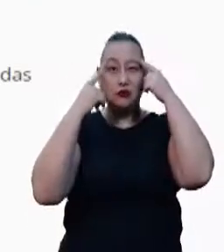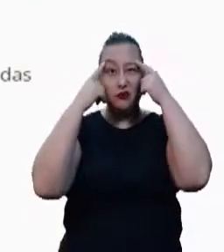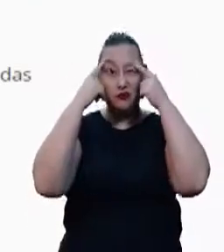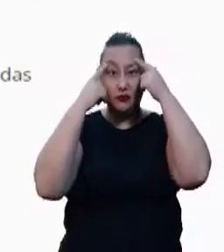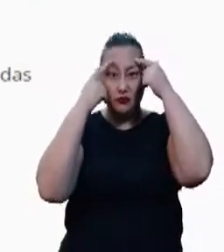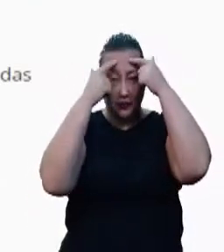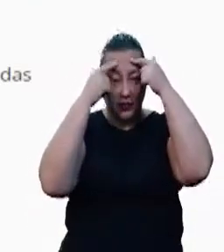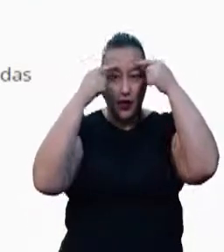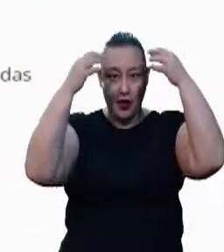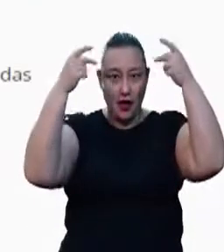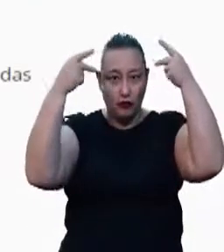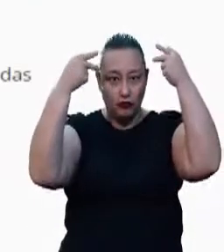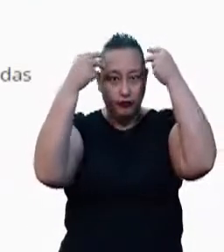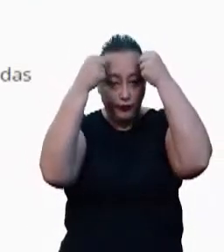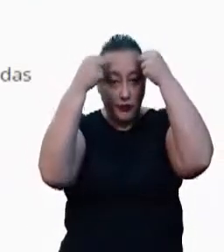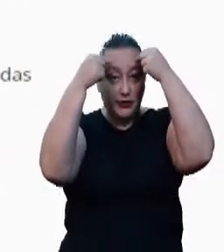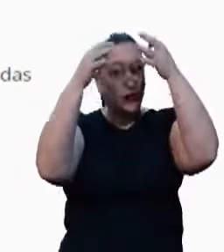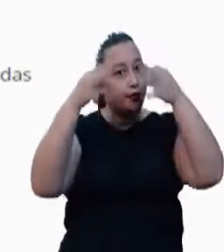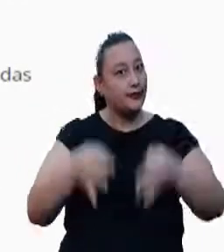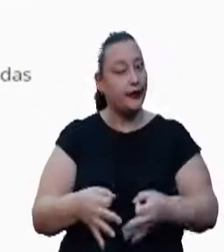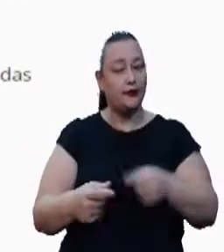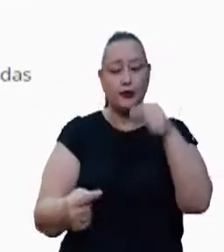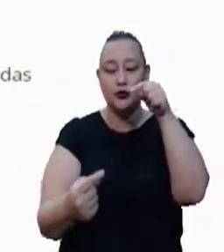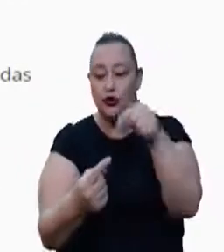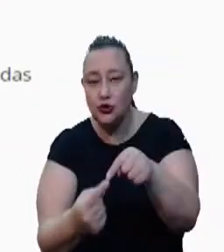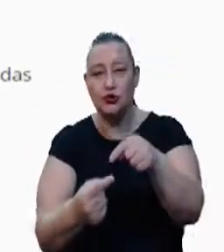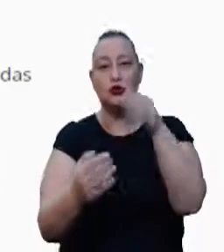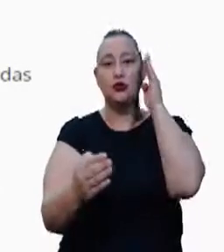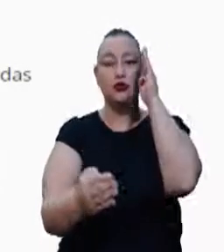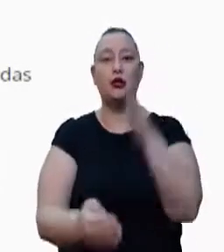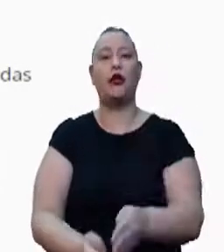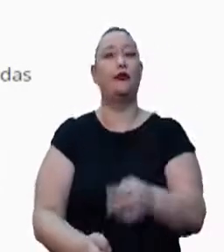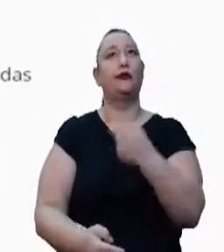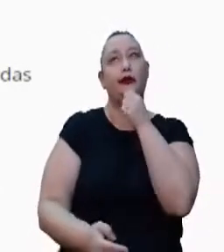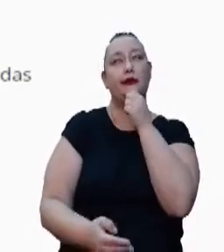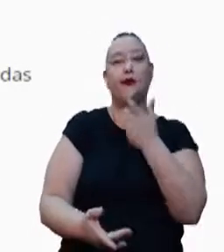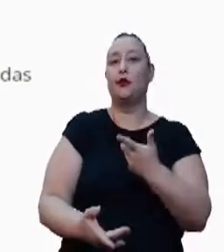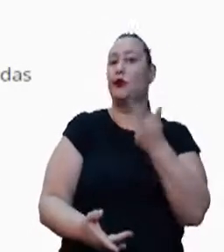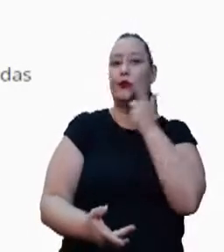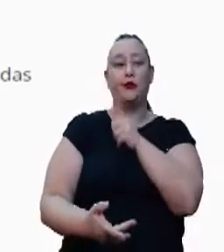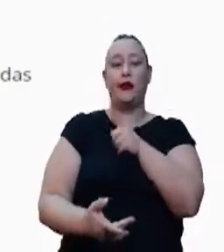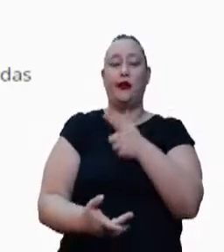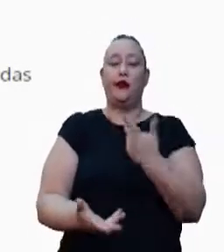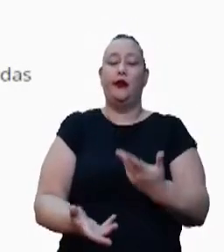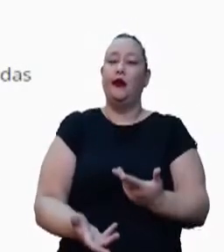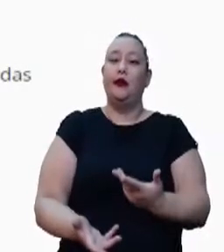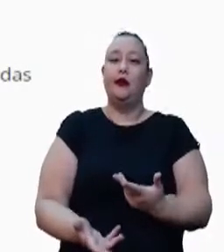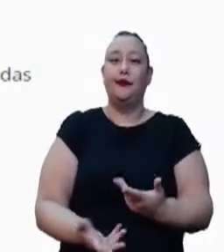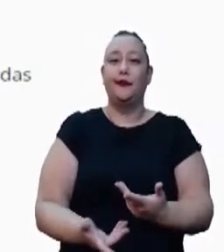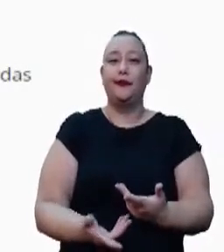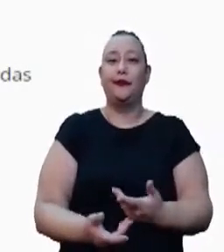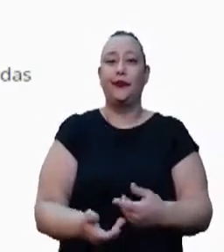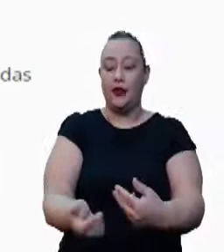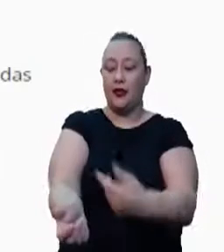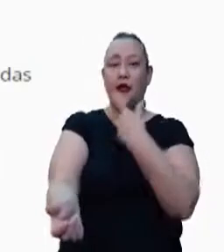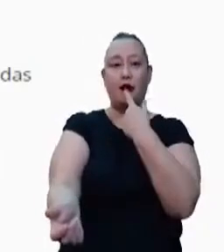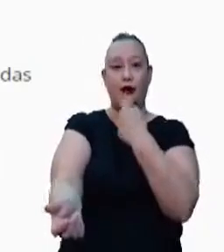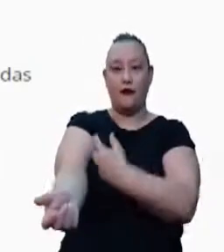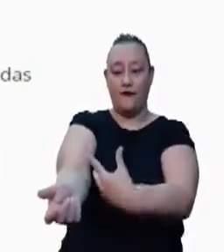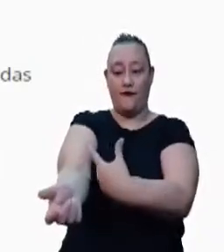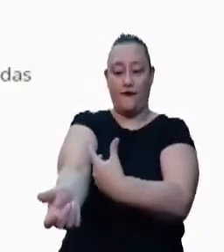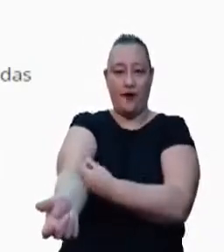problema. Então, você age diretamente no músculo, você não consegue, por exemplo, aplicar na veia para